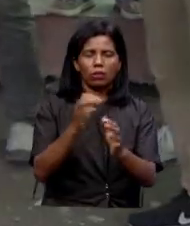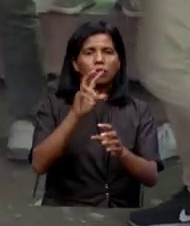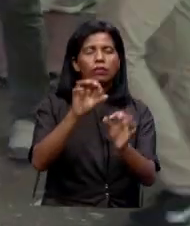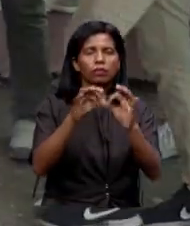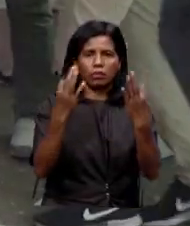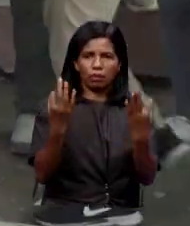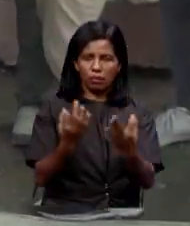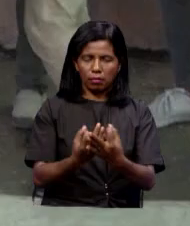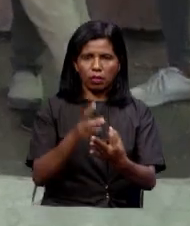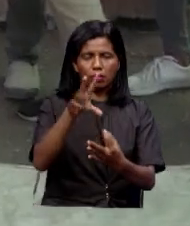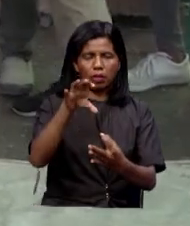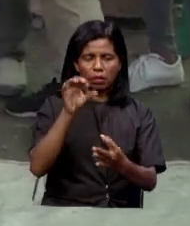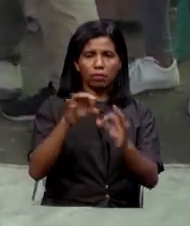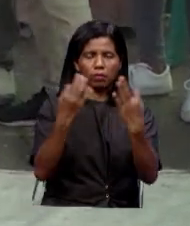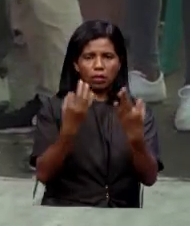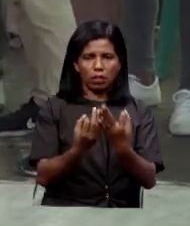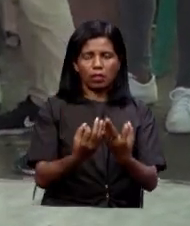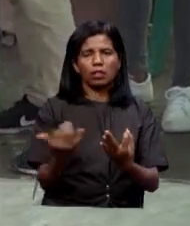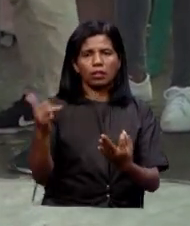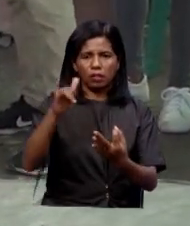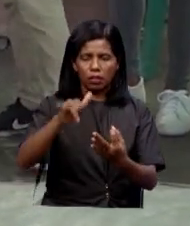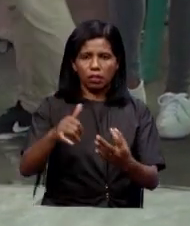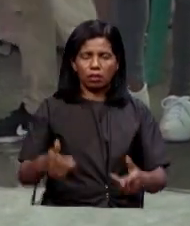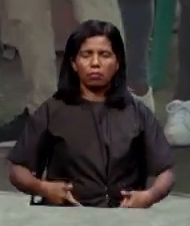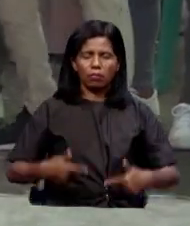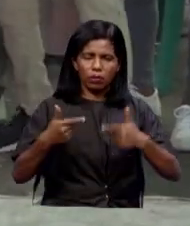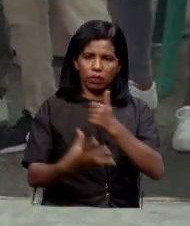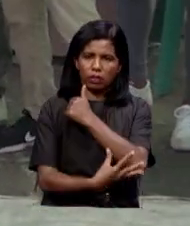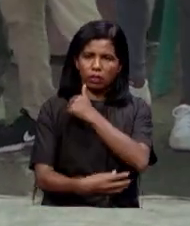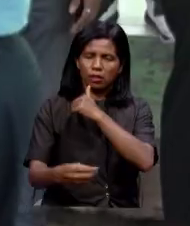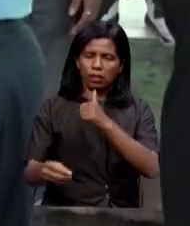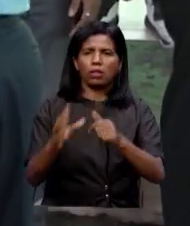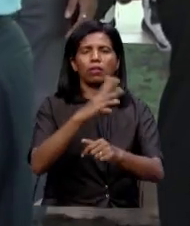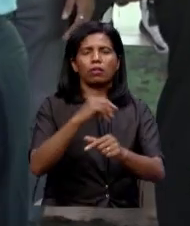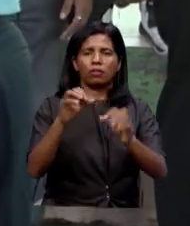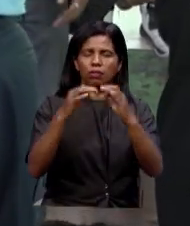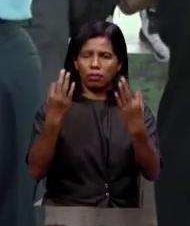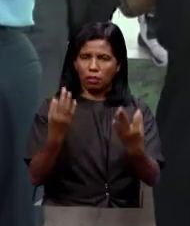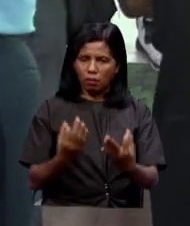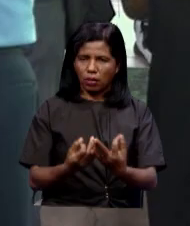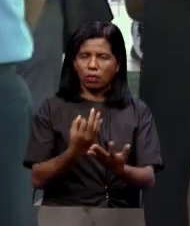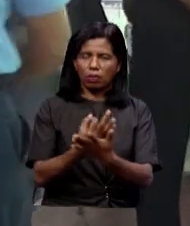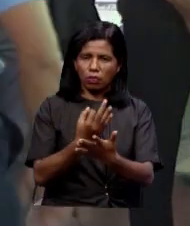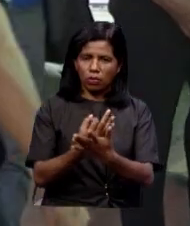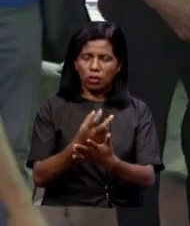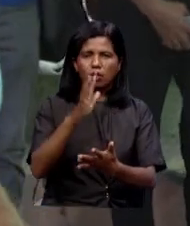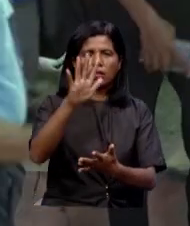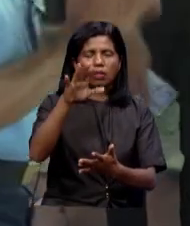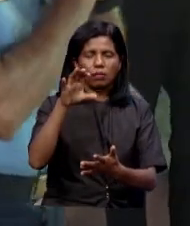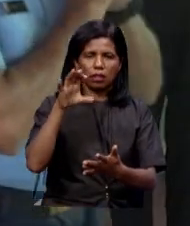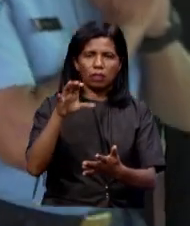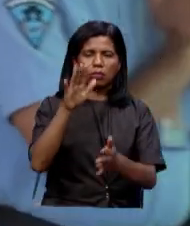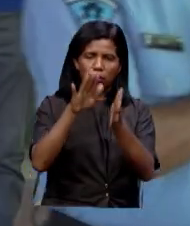americano atus rua bakada umakain, familia sira nebe moris vulnerável, no familia nebe vencimento mensal menos husi dolar americano atus